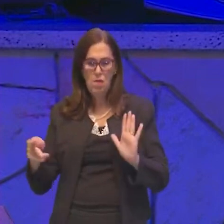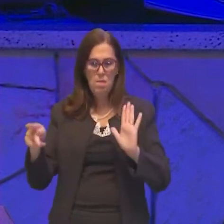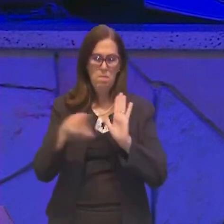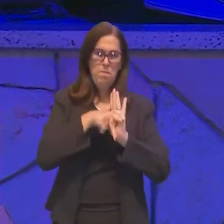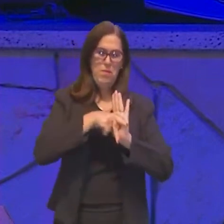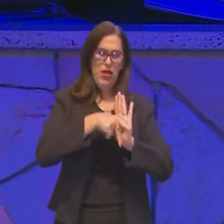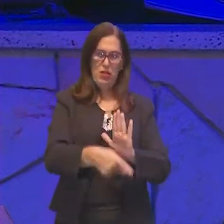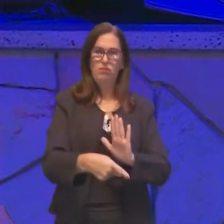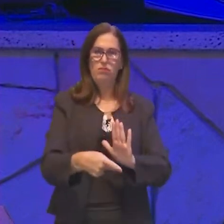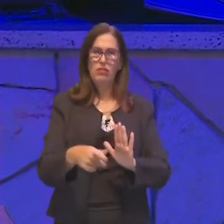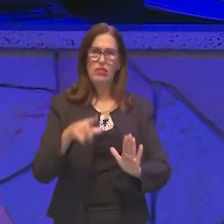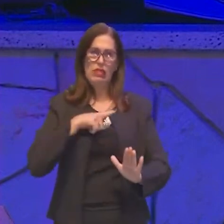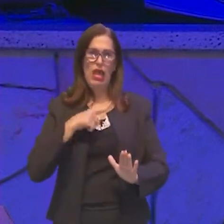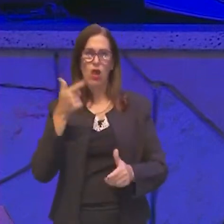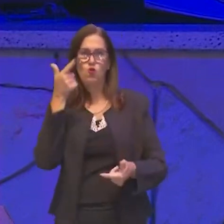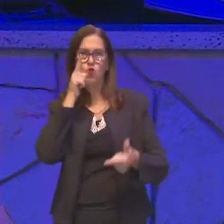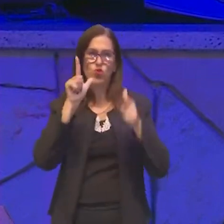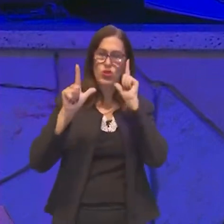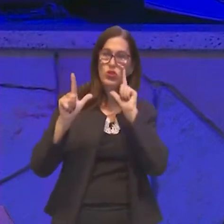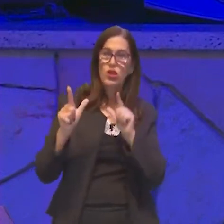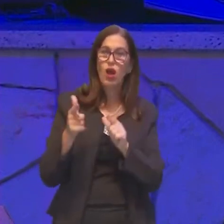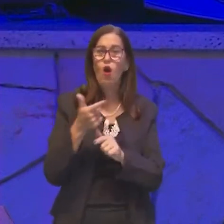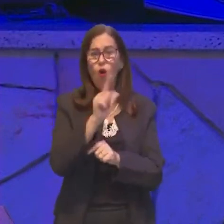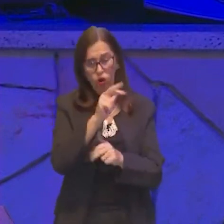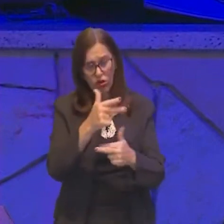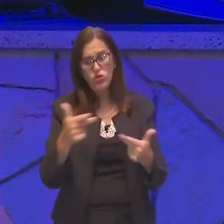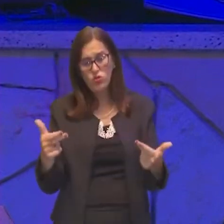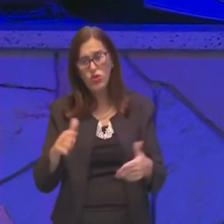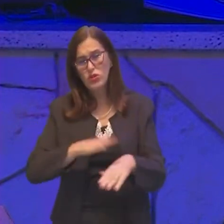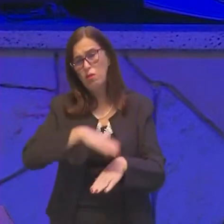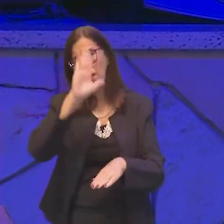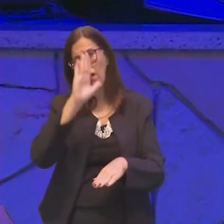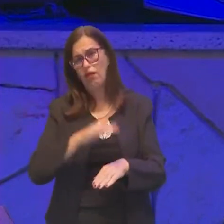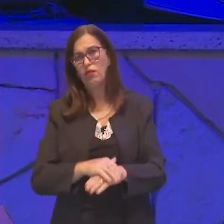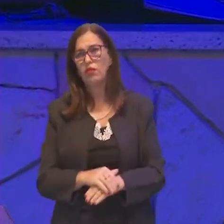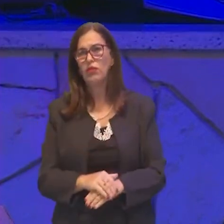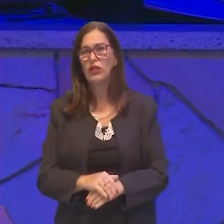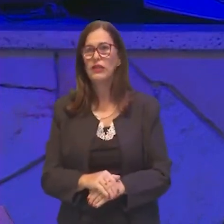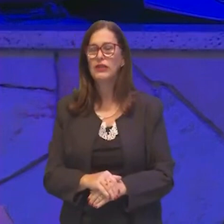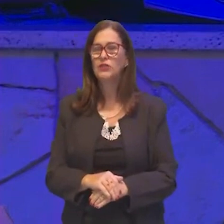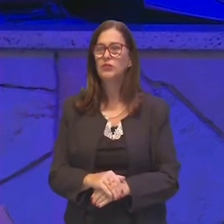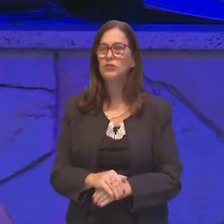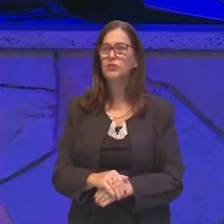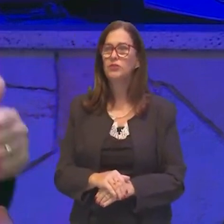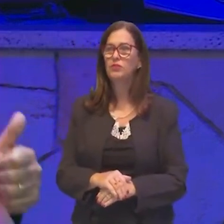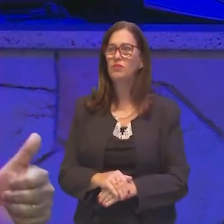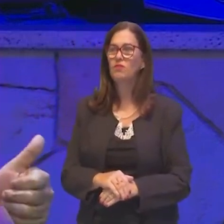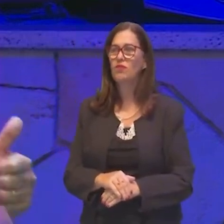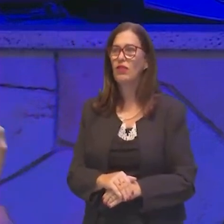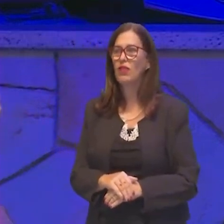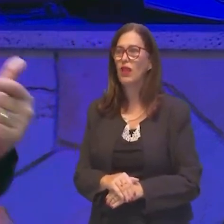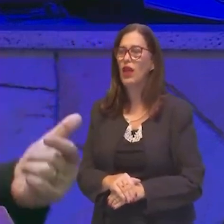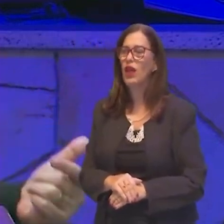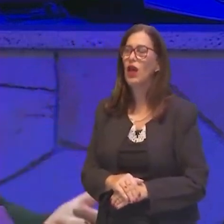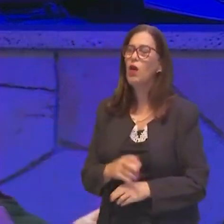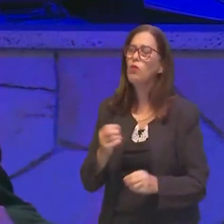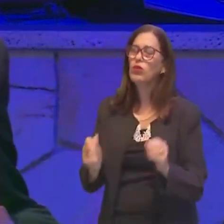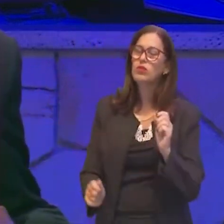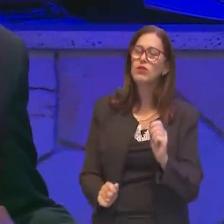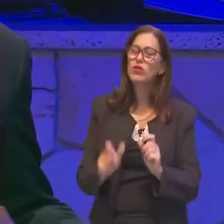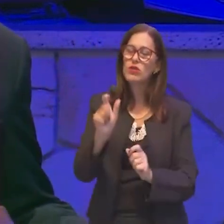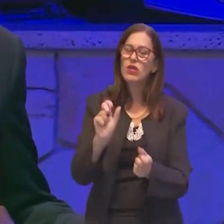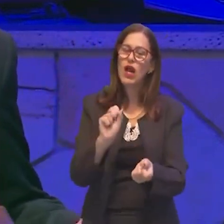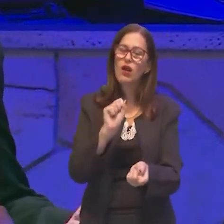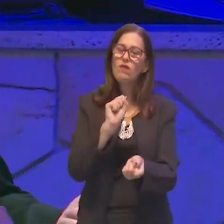propriedade, mas também outras coisas mais. Muitas pessoas são escravas do tempo,